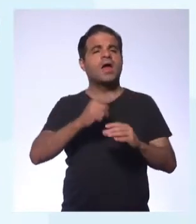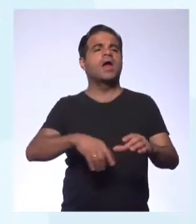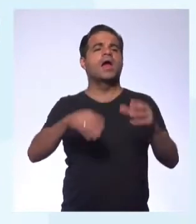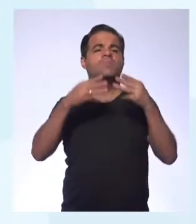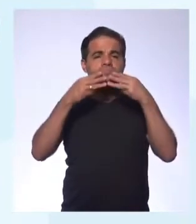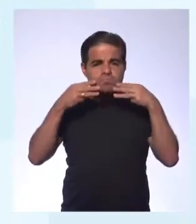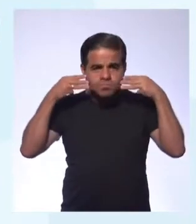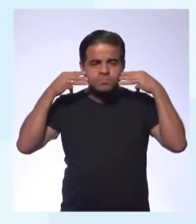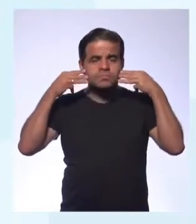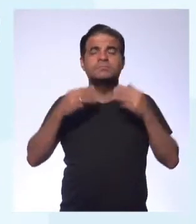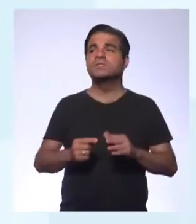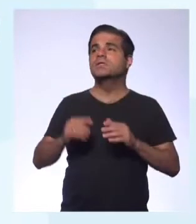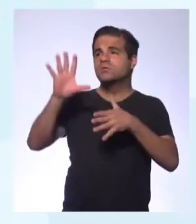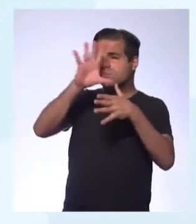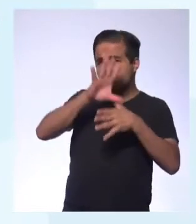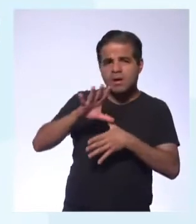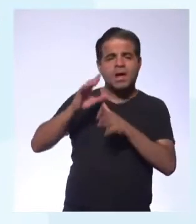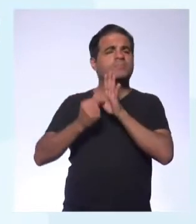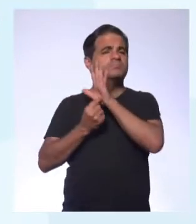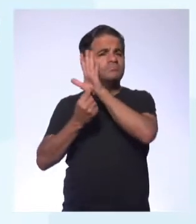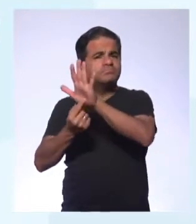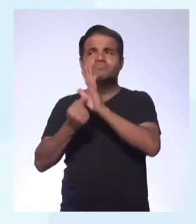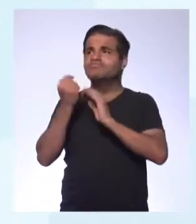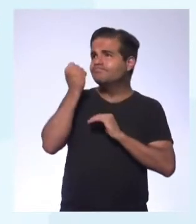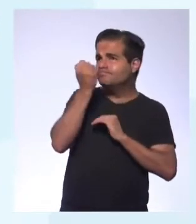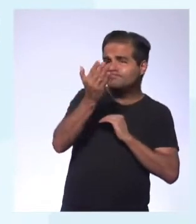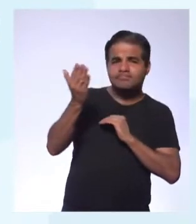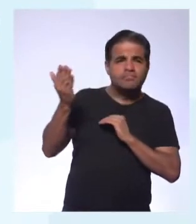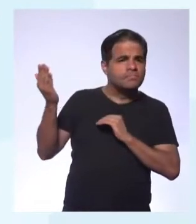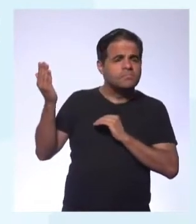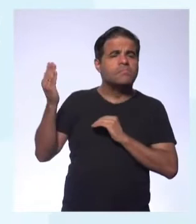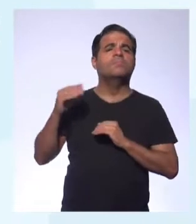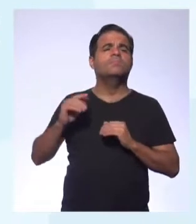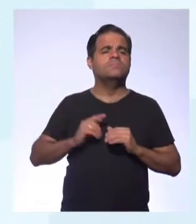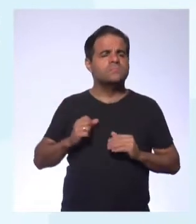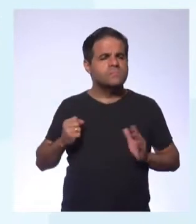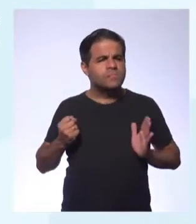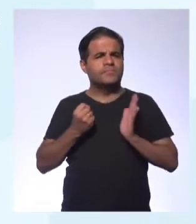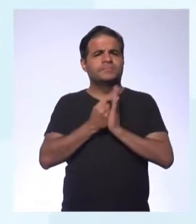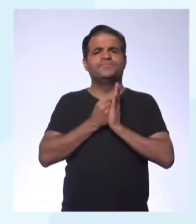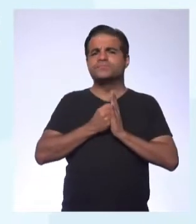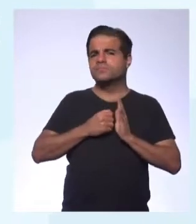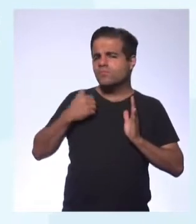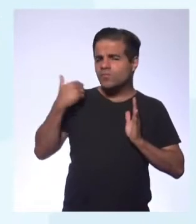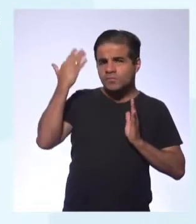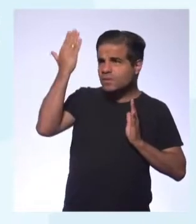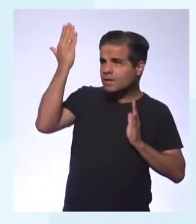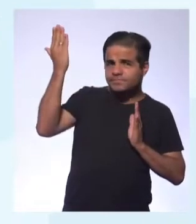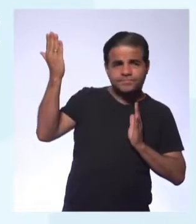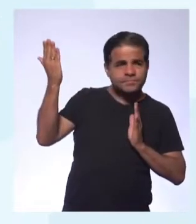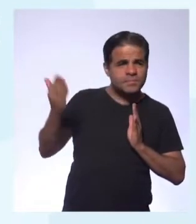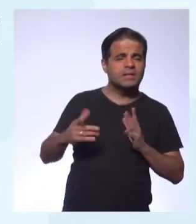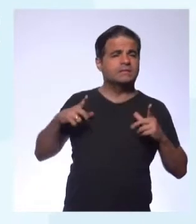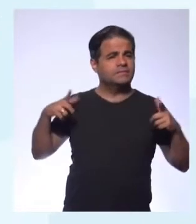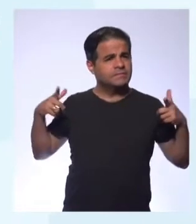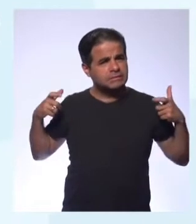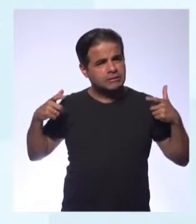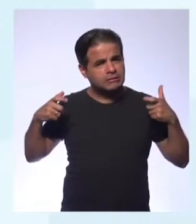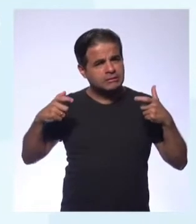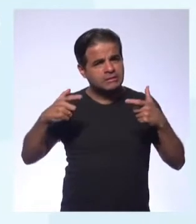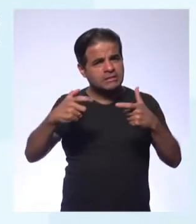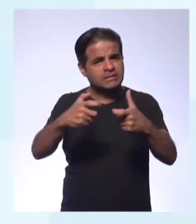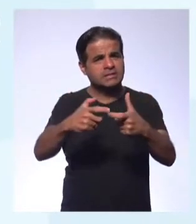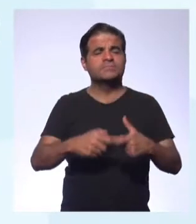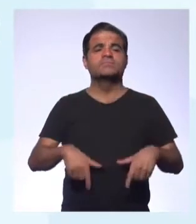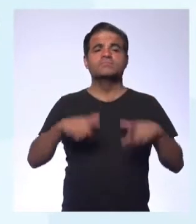lado vai mostrar aí esses territórios, né, a marca, né, desses territórios, onde houve guerras